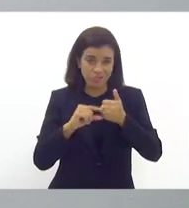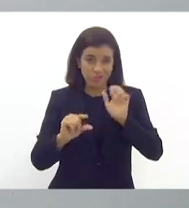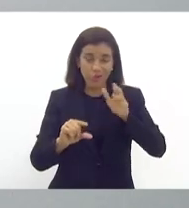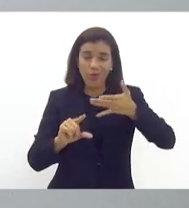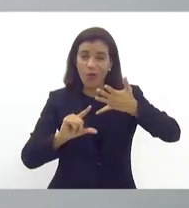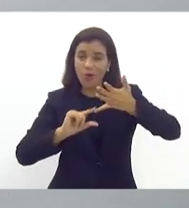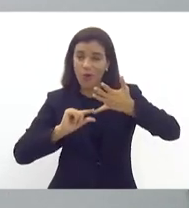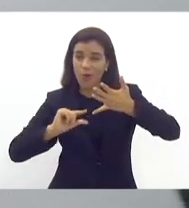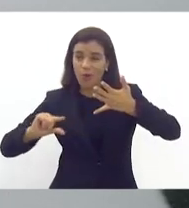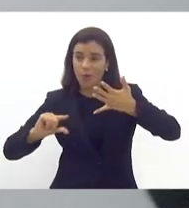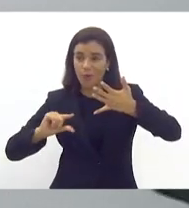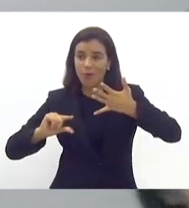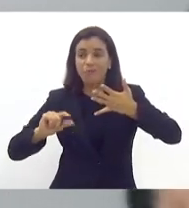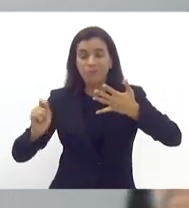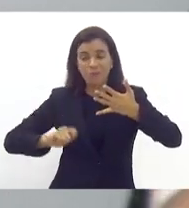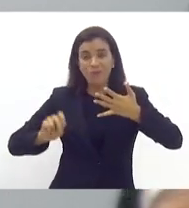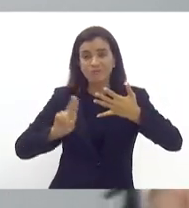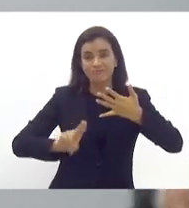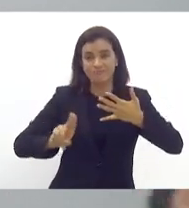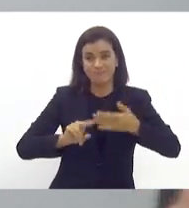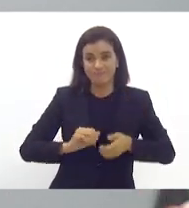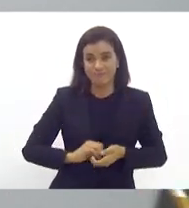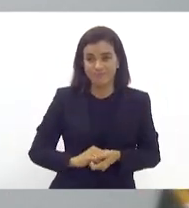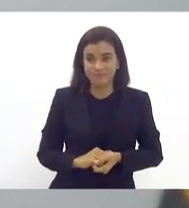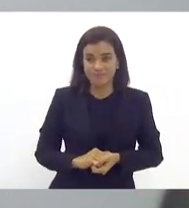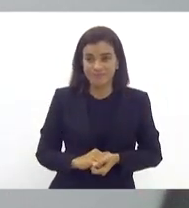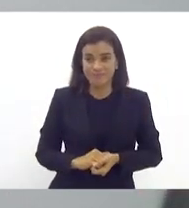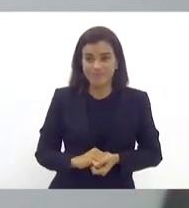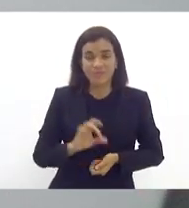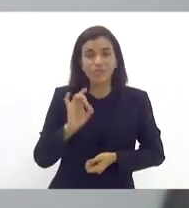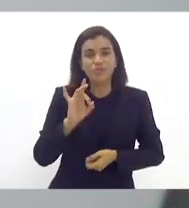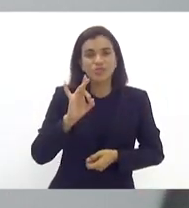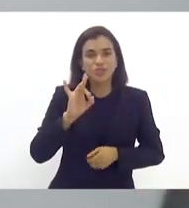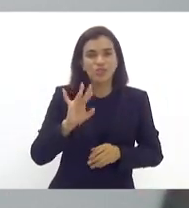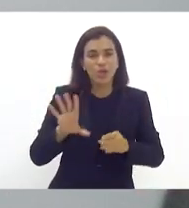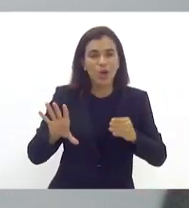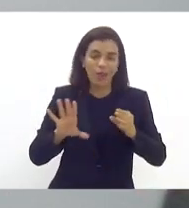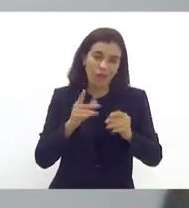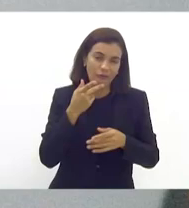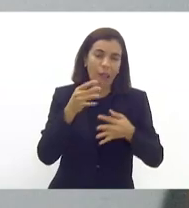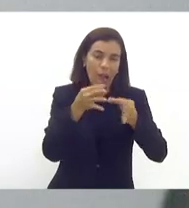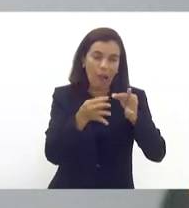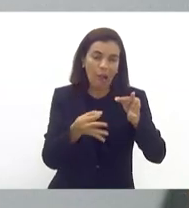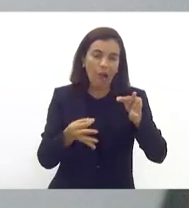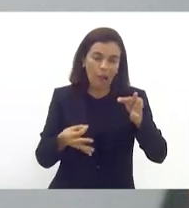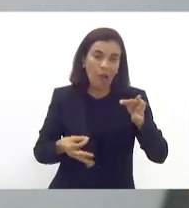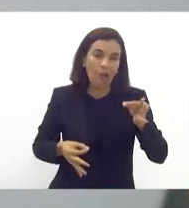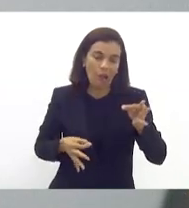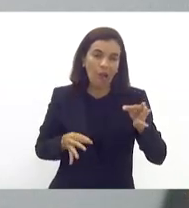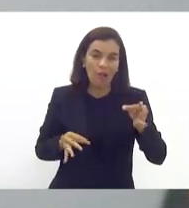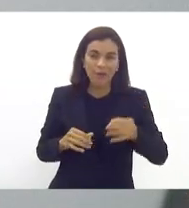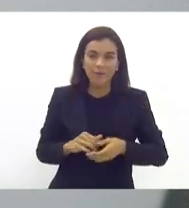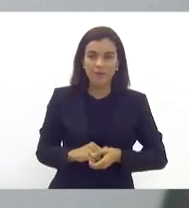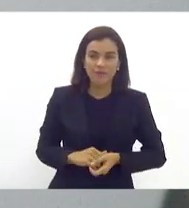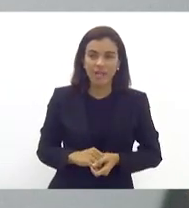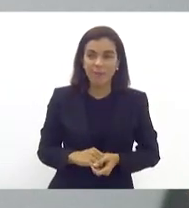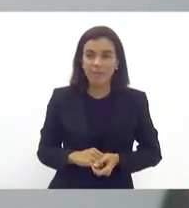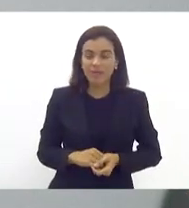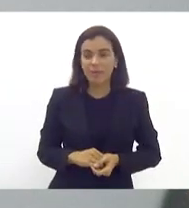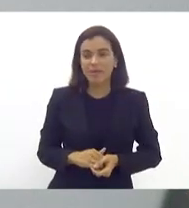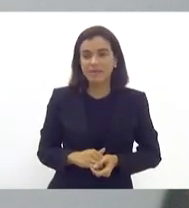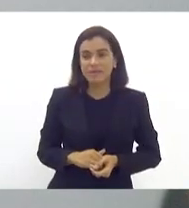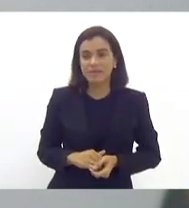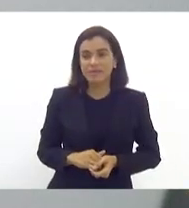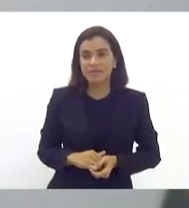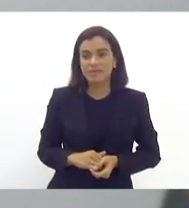também pode ser usado para ele e E então só para terminar Falo muito né falei isso falei falei